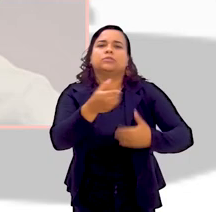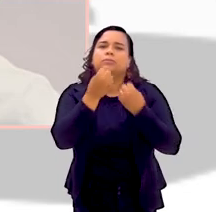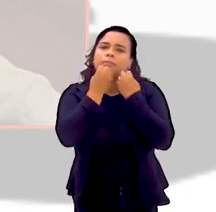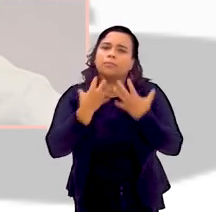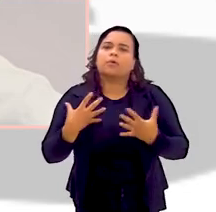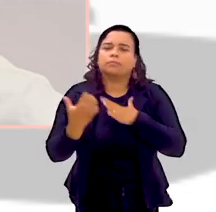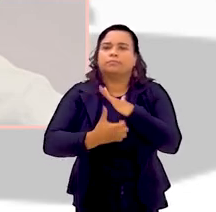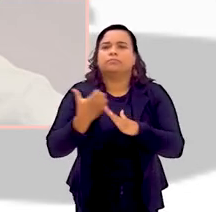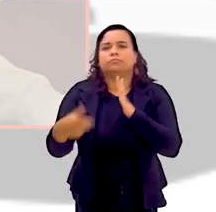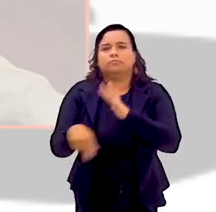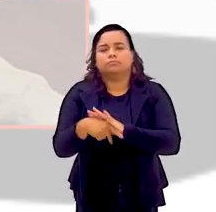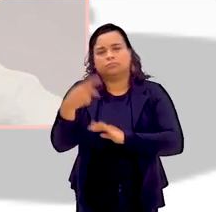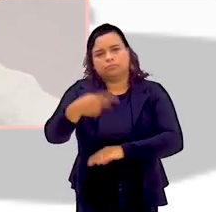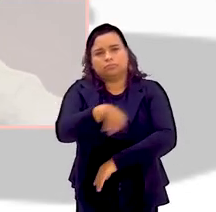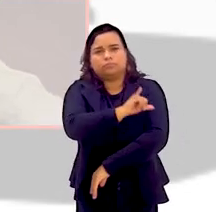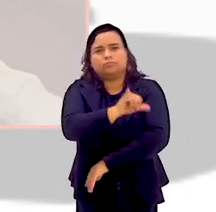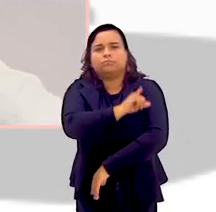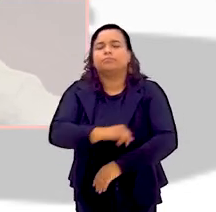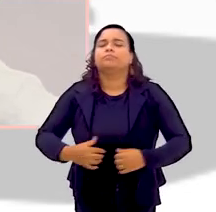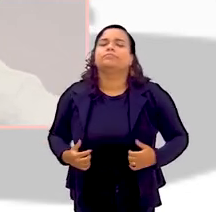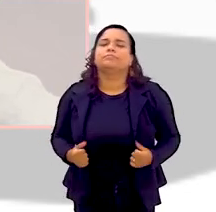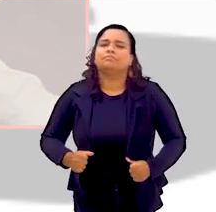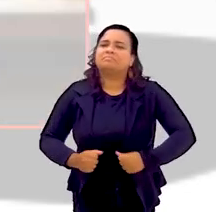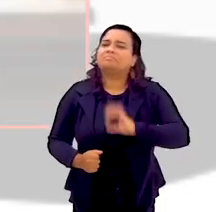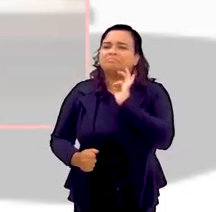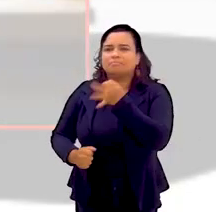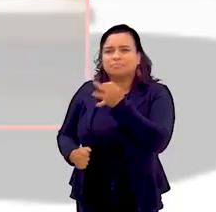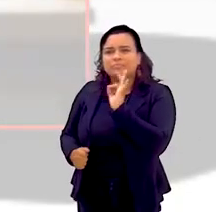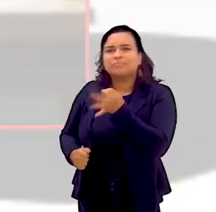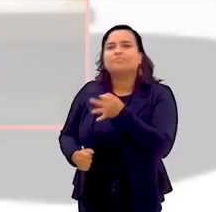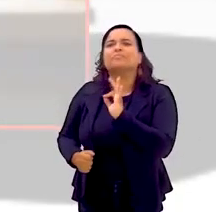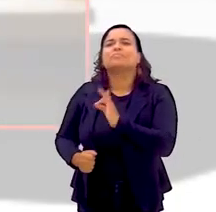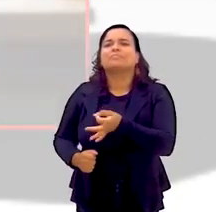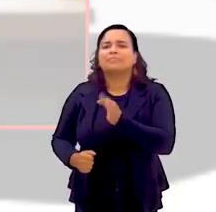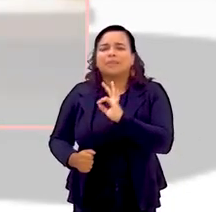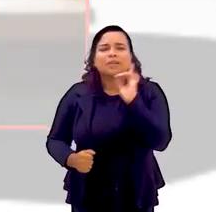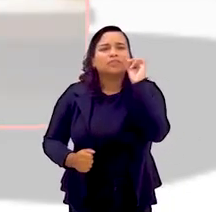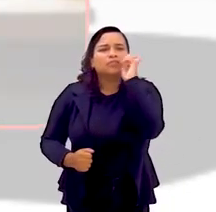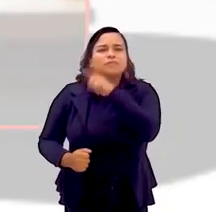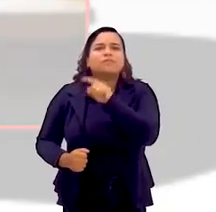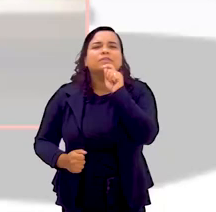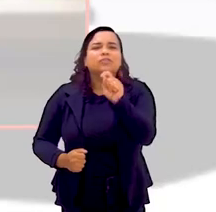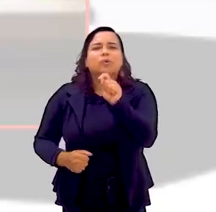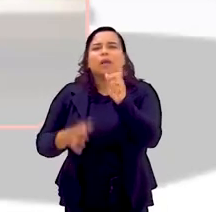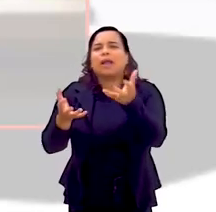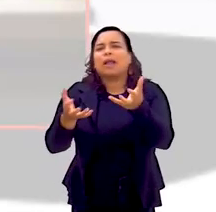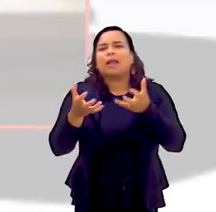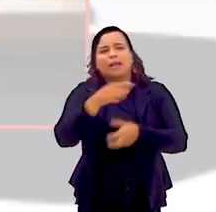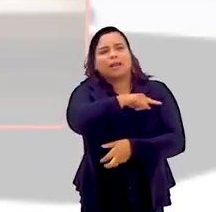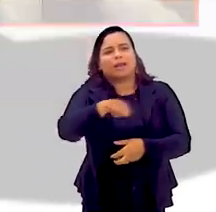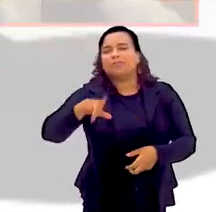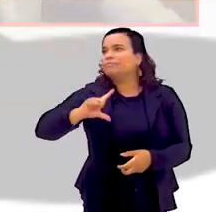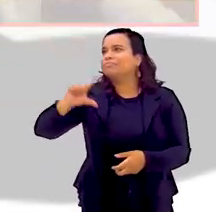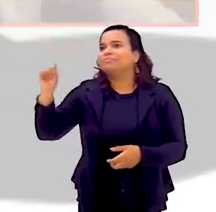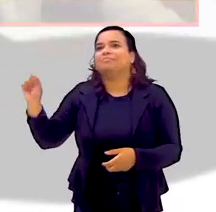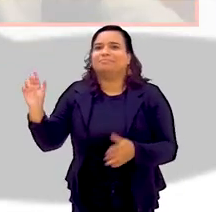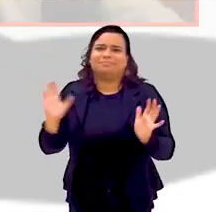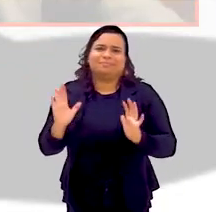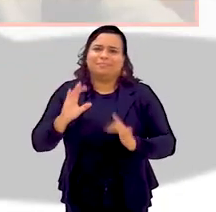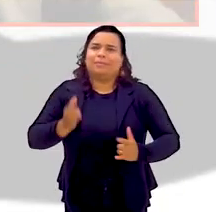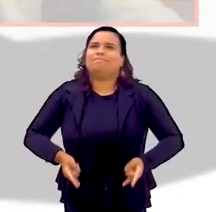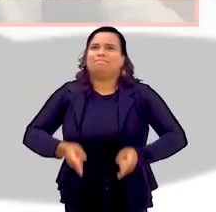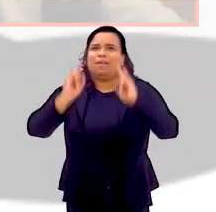do empresariado privado no estado do Rio. Difícil será eles quererem se mudar, né? A vista que eles têm